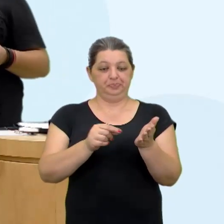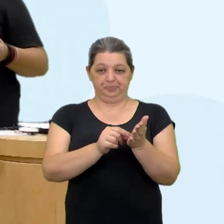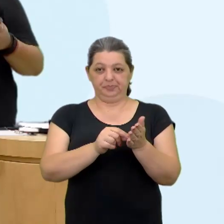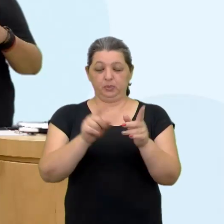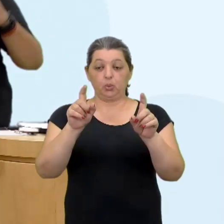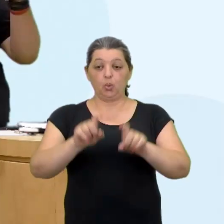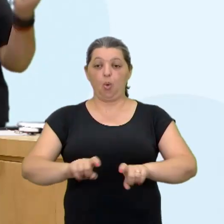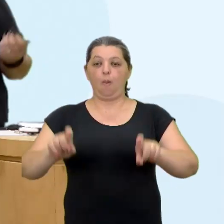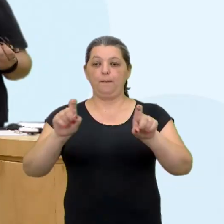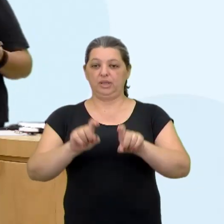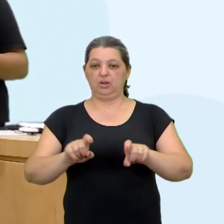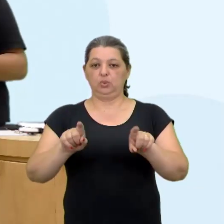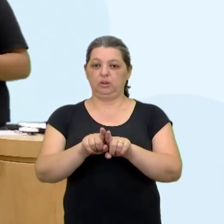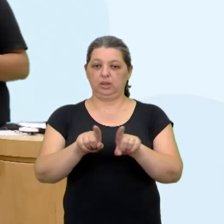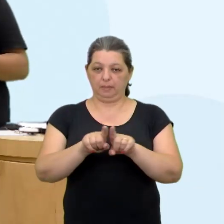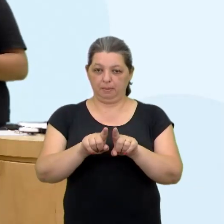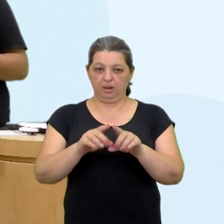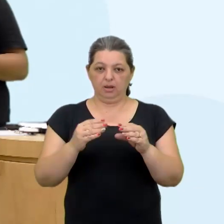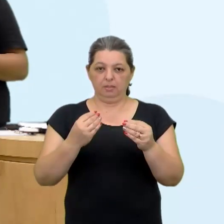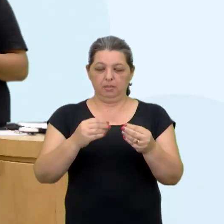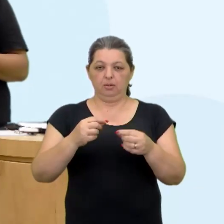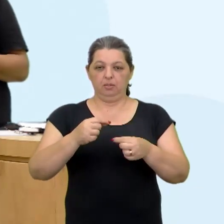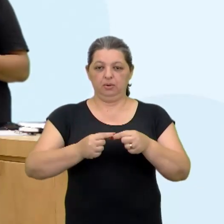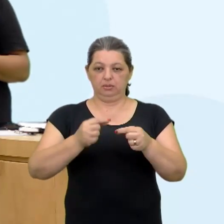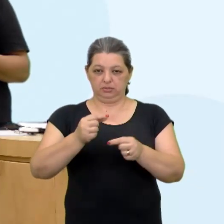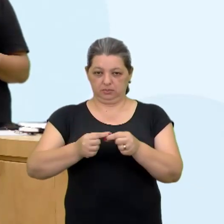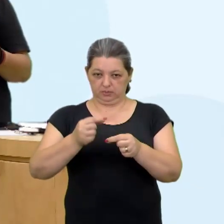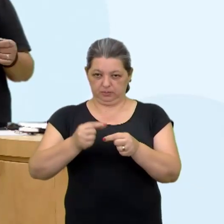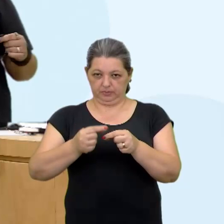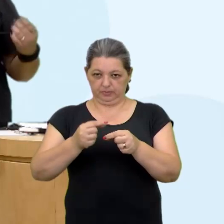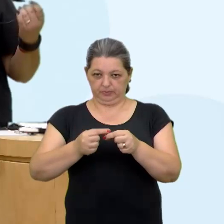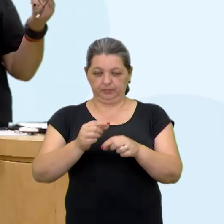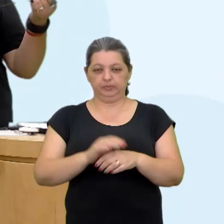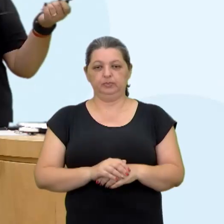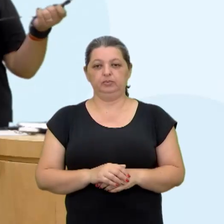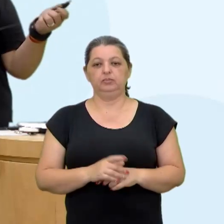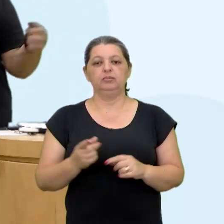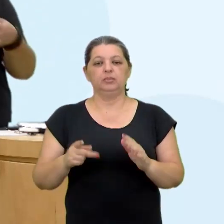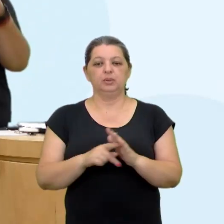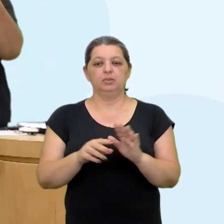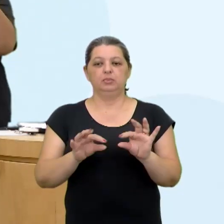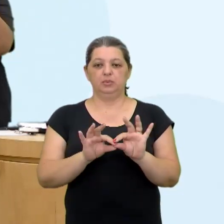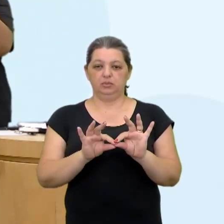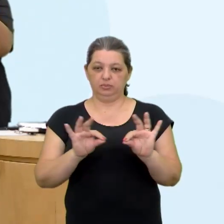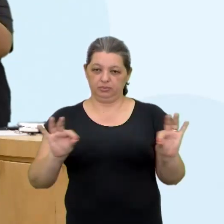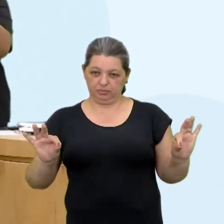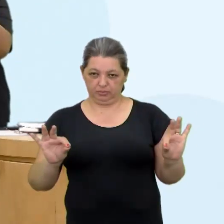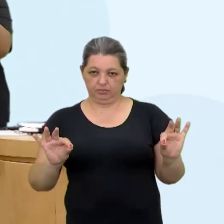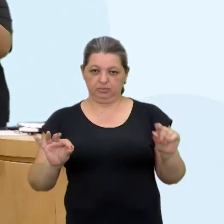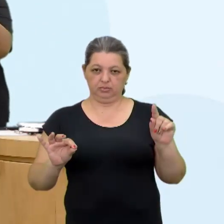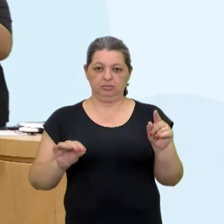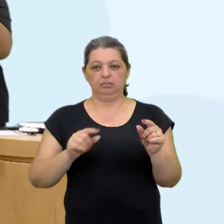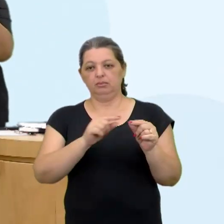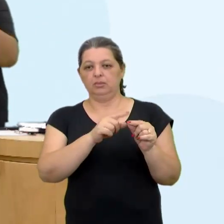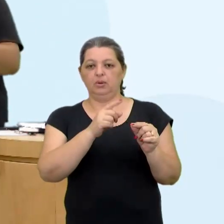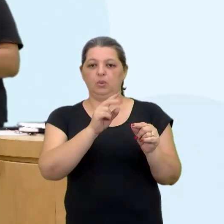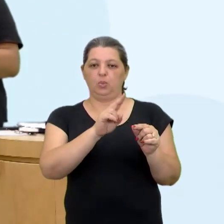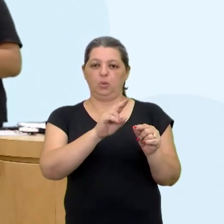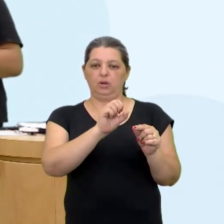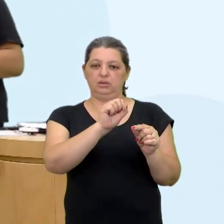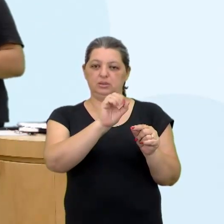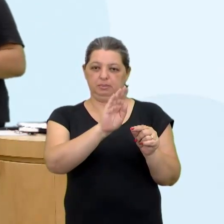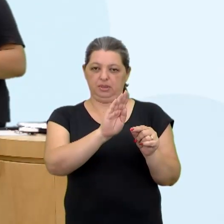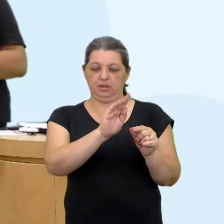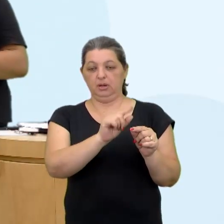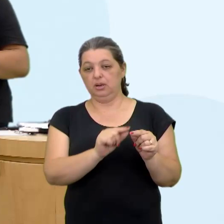para poder passar a programação do Arduino. Como ele funciona? Ele é um cabo, uma ponta USB, tá?